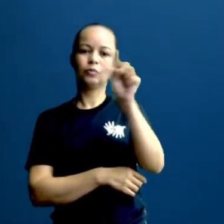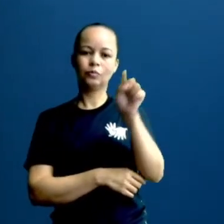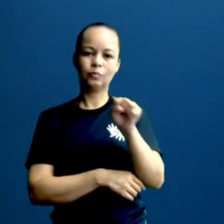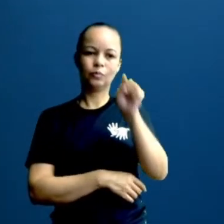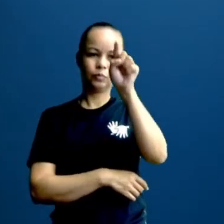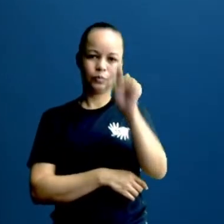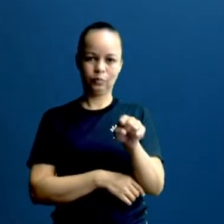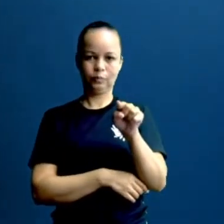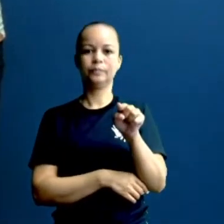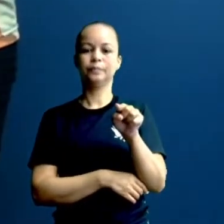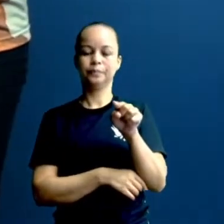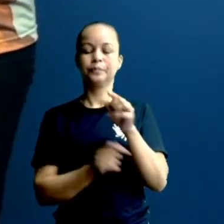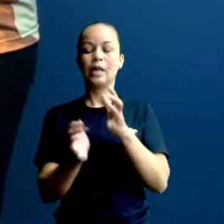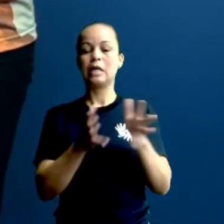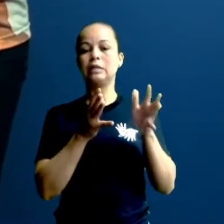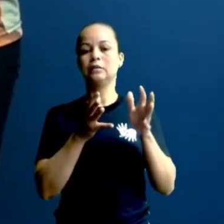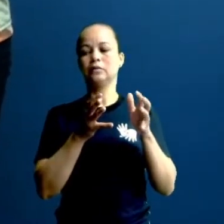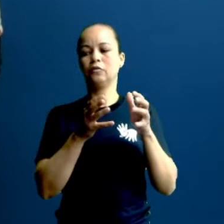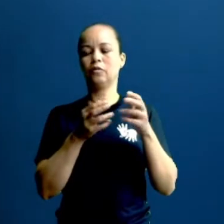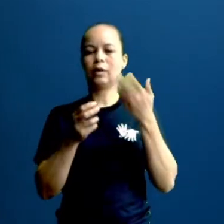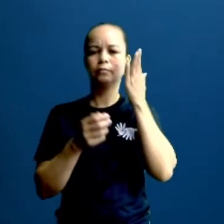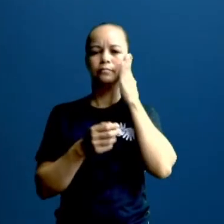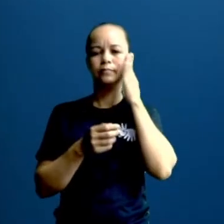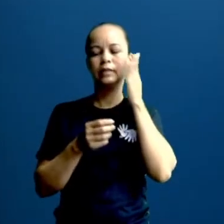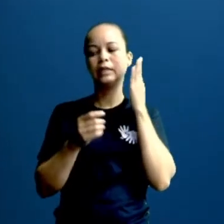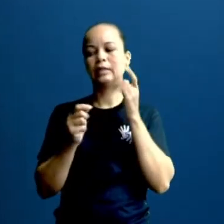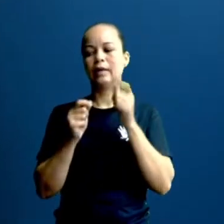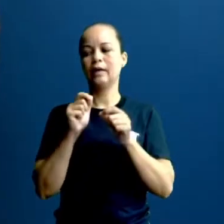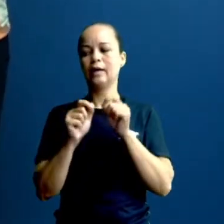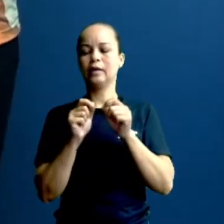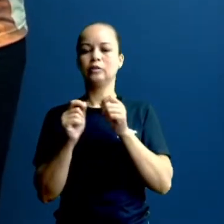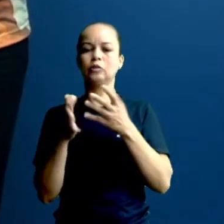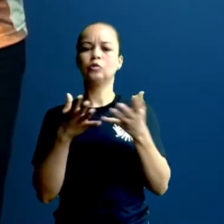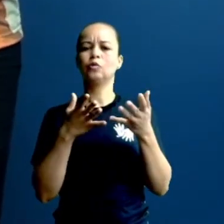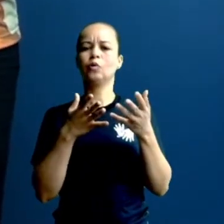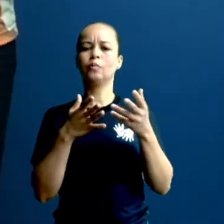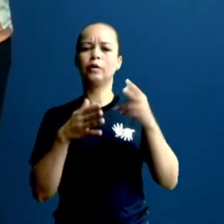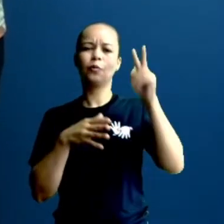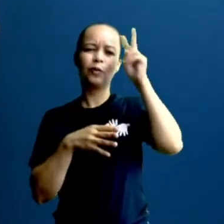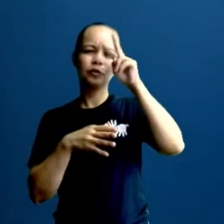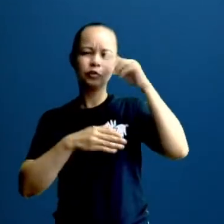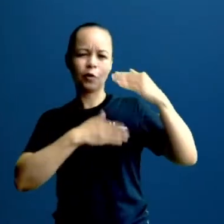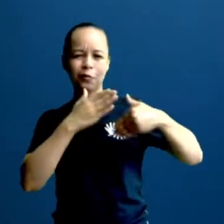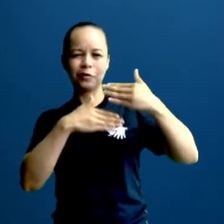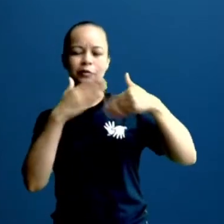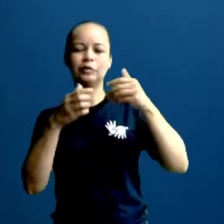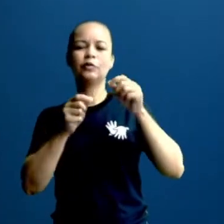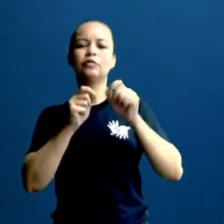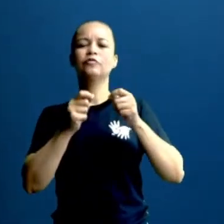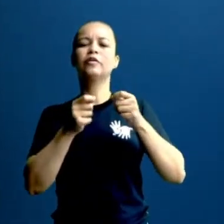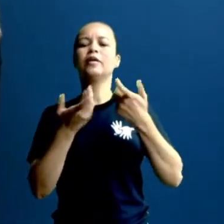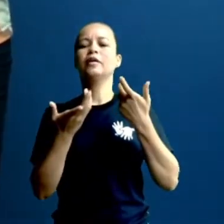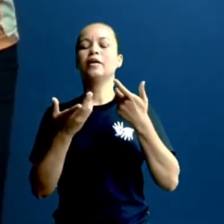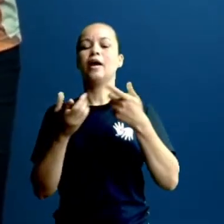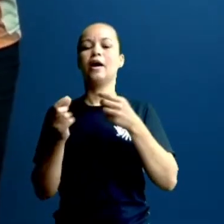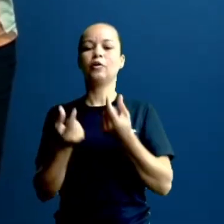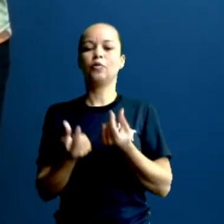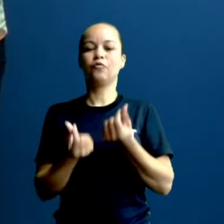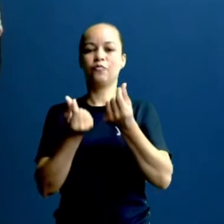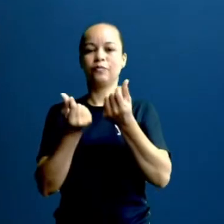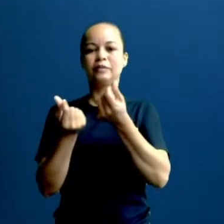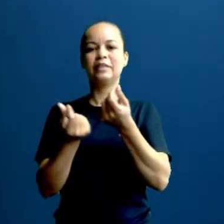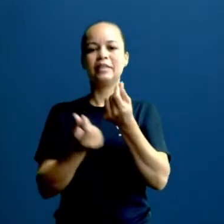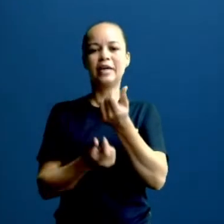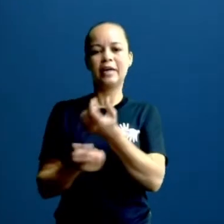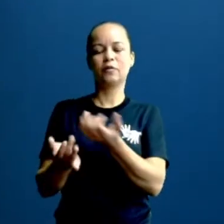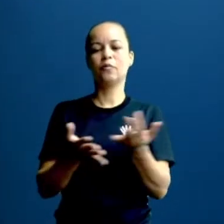tá certo? Então, vamos lá para a gente entender um pouquinho. Eu trouxe um pequeno histórico aqui de onde vêm as moedas. Então, vamos saber um pouquinho para poder a gente ir